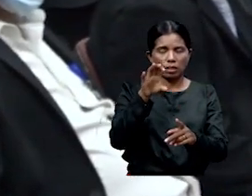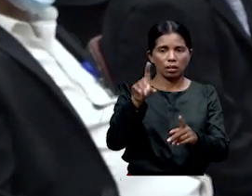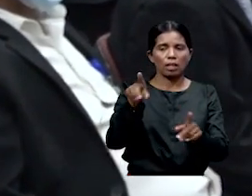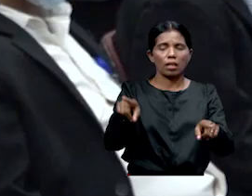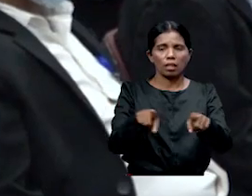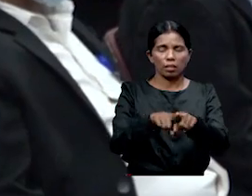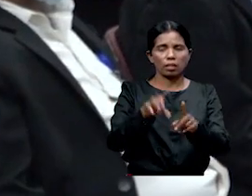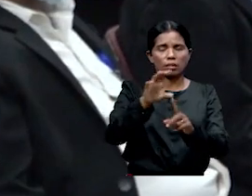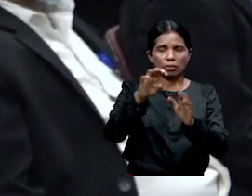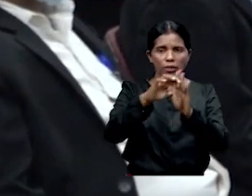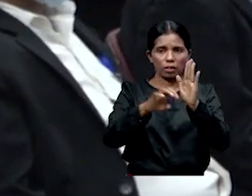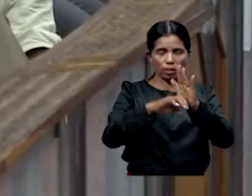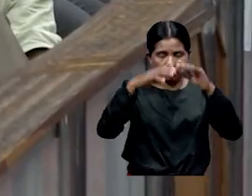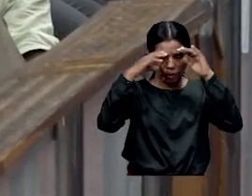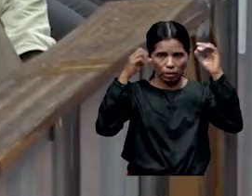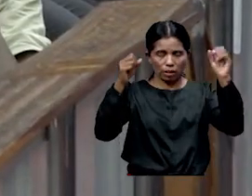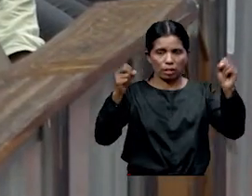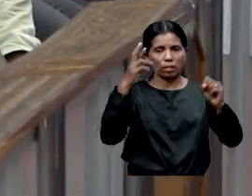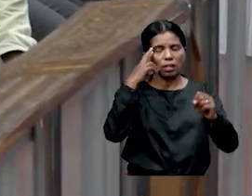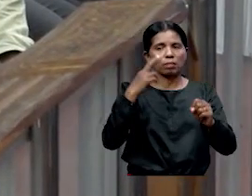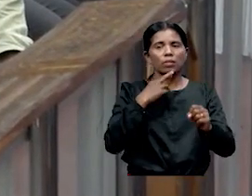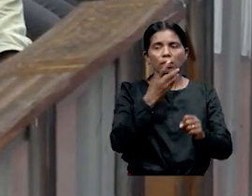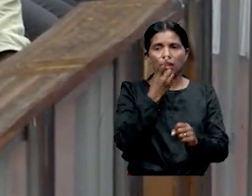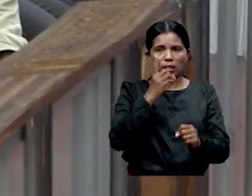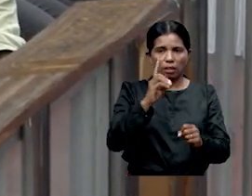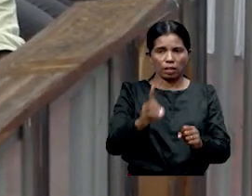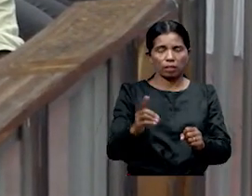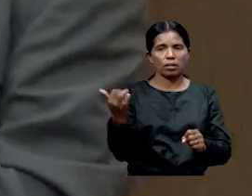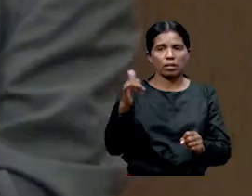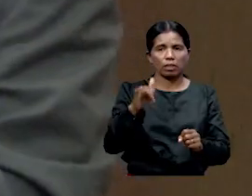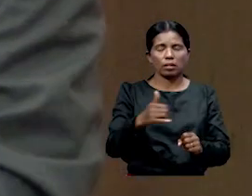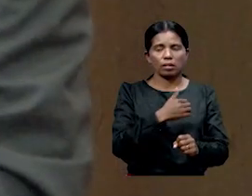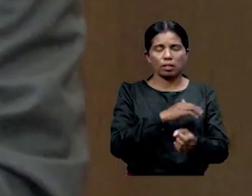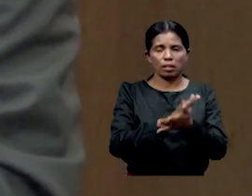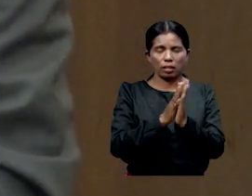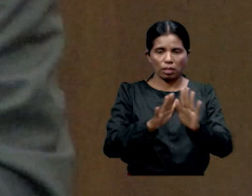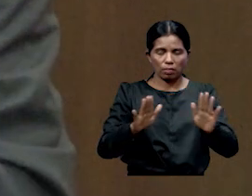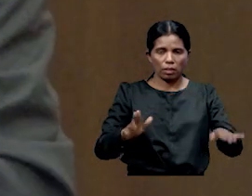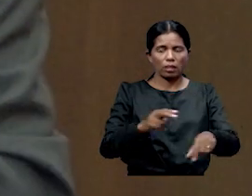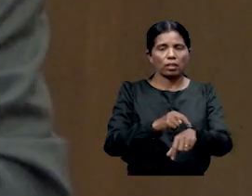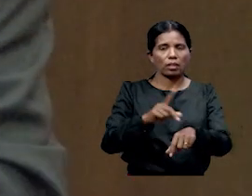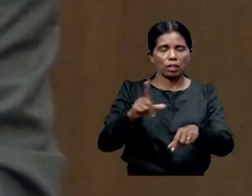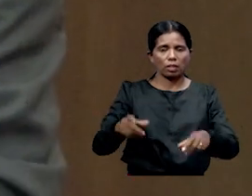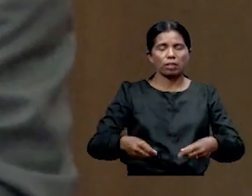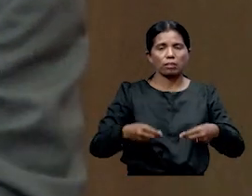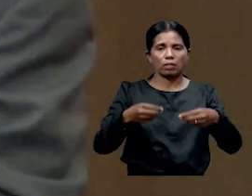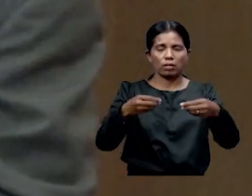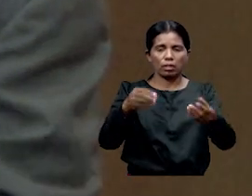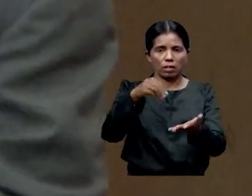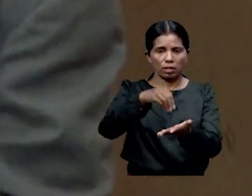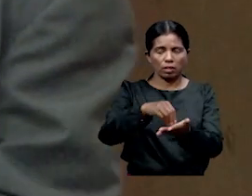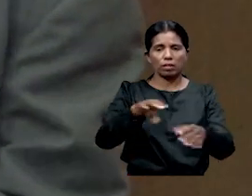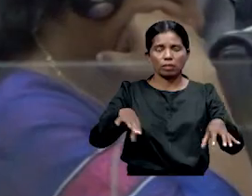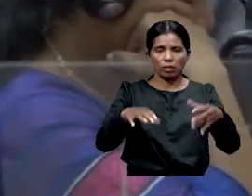sequestrar um presidente da república José ramos-horta declarar durante a minha mandato se realmente no Internacional no fortalecem nossa